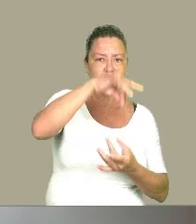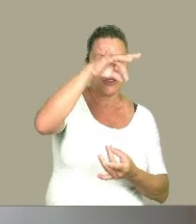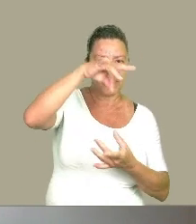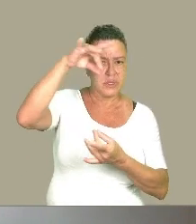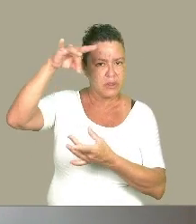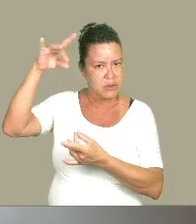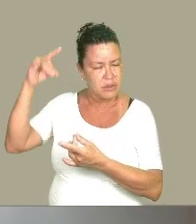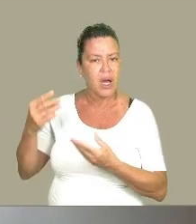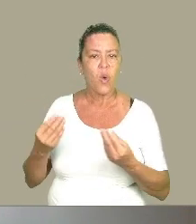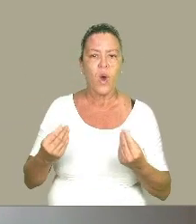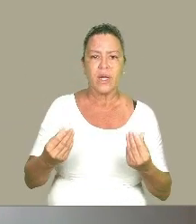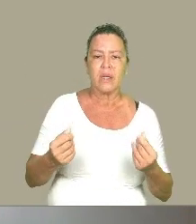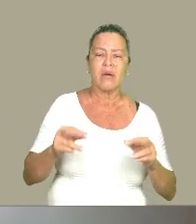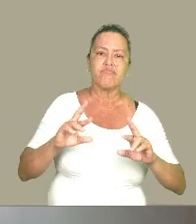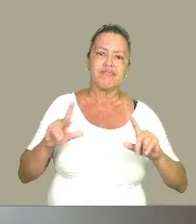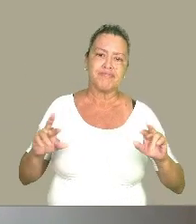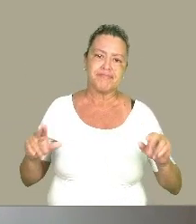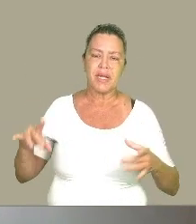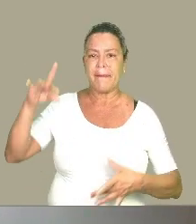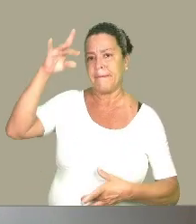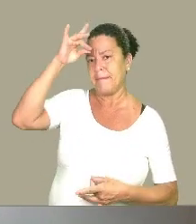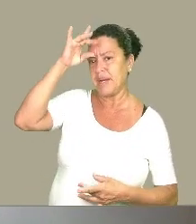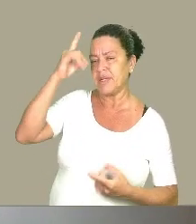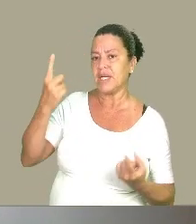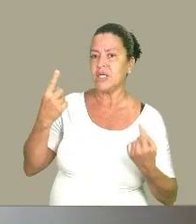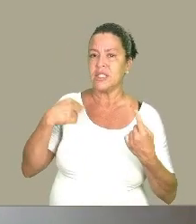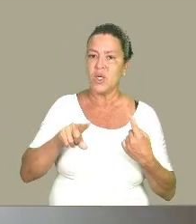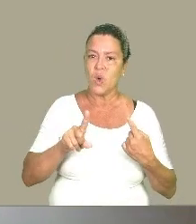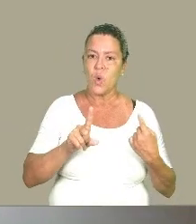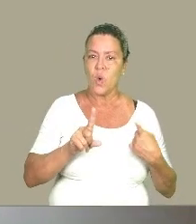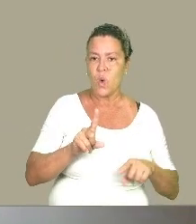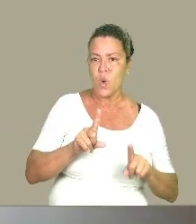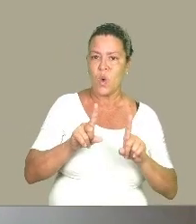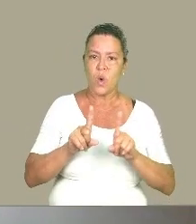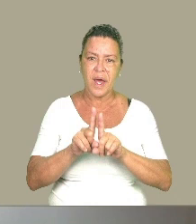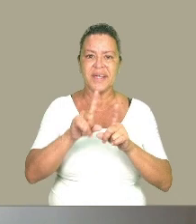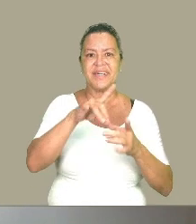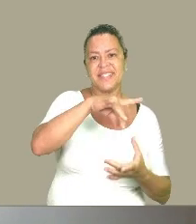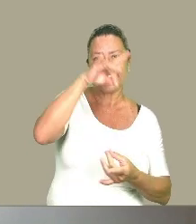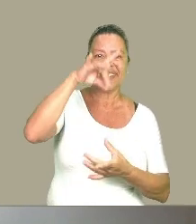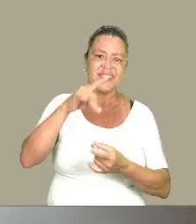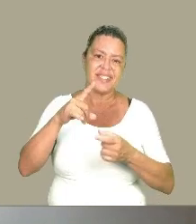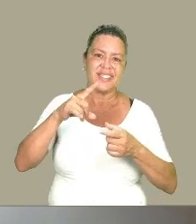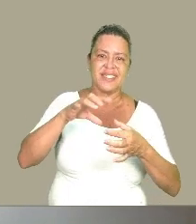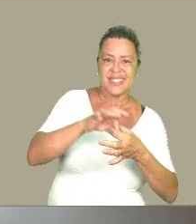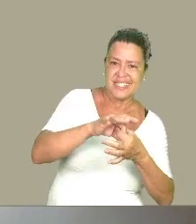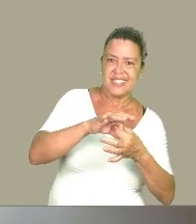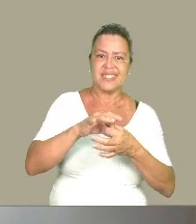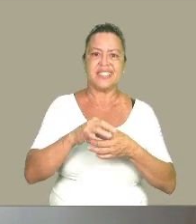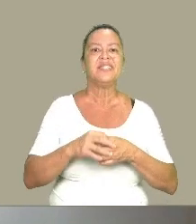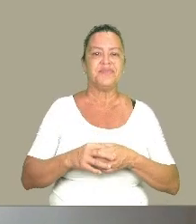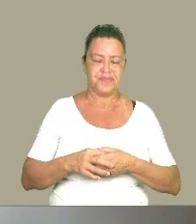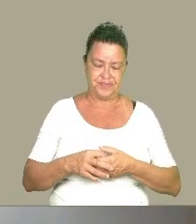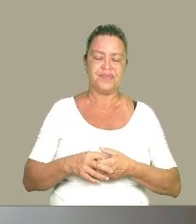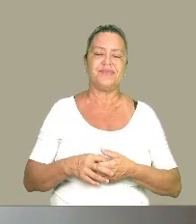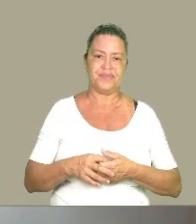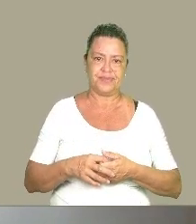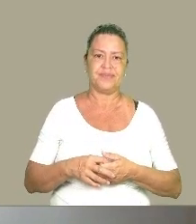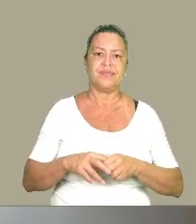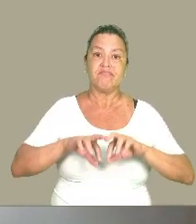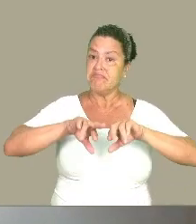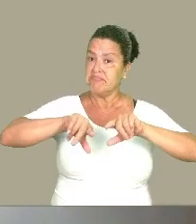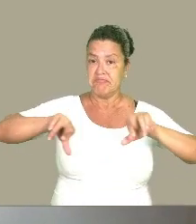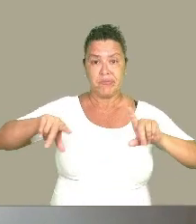espíritos, personalidades, né, se juntando, se amarrando em relações dos